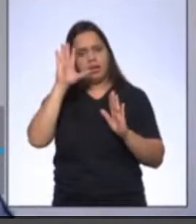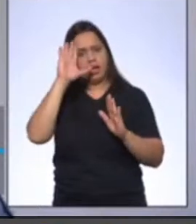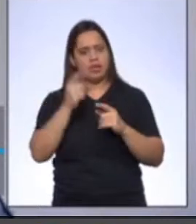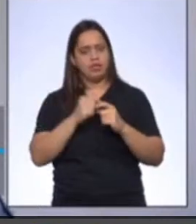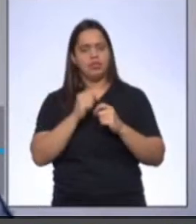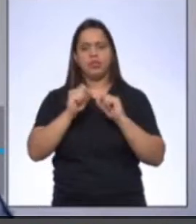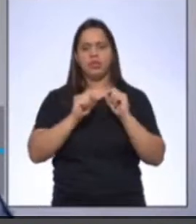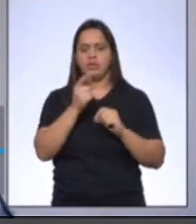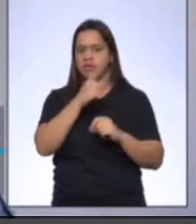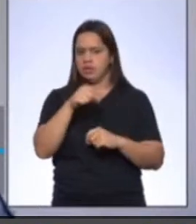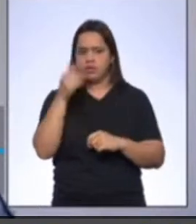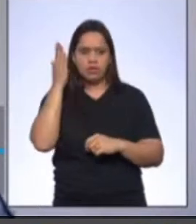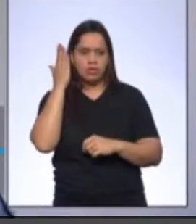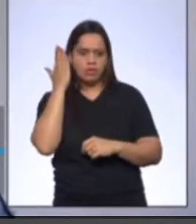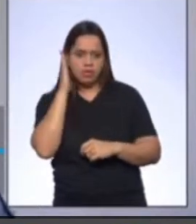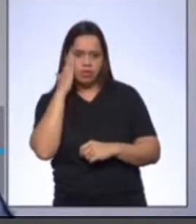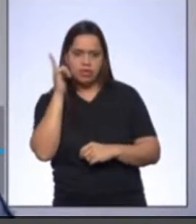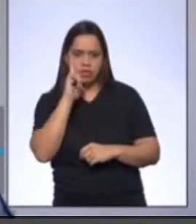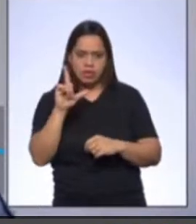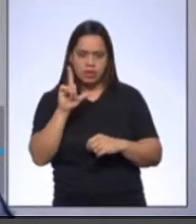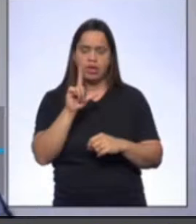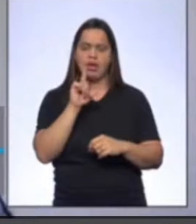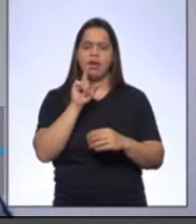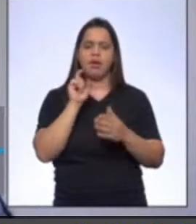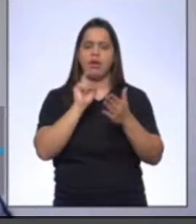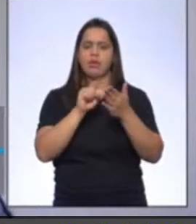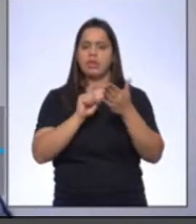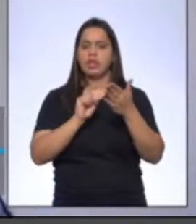vocês entenderam. Vocês estão indo bem, marcando as alternativas